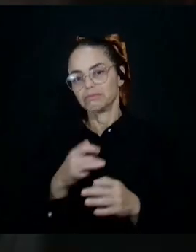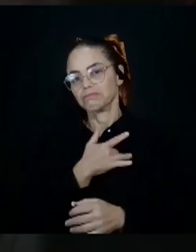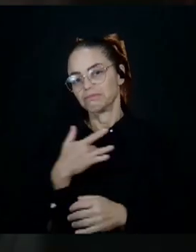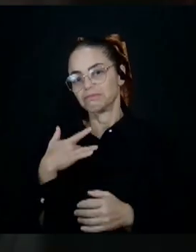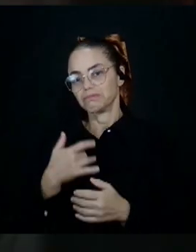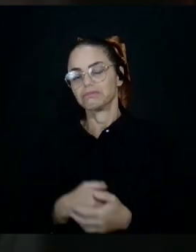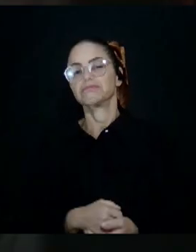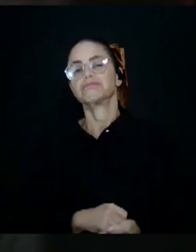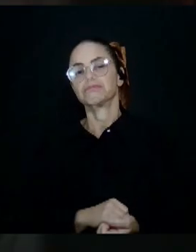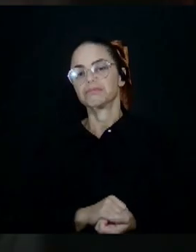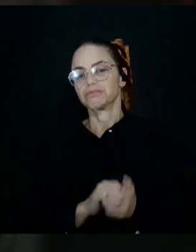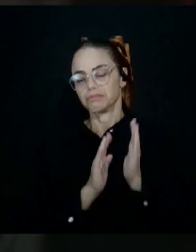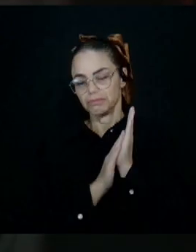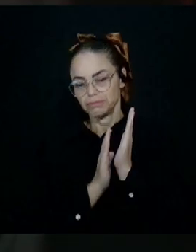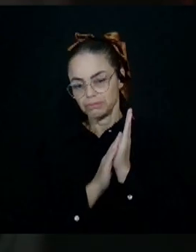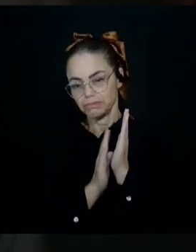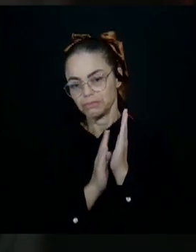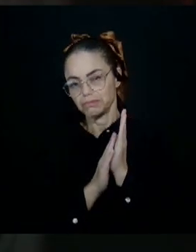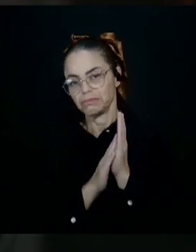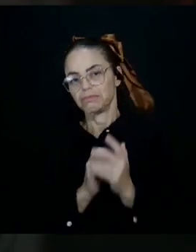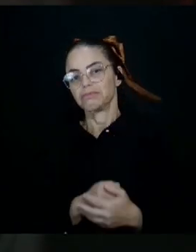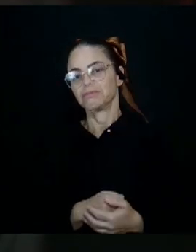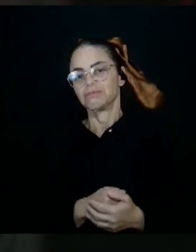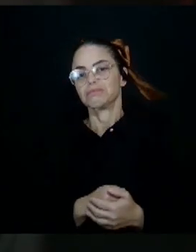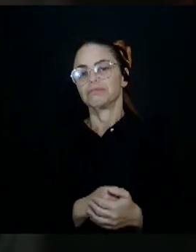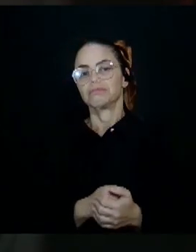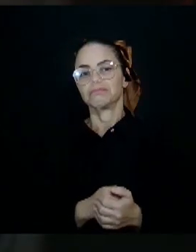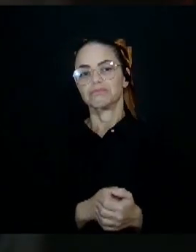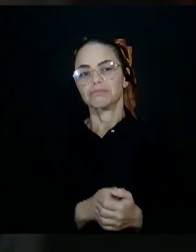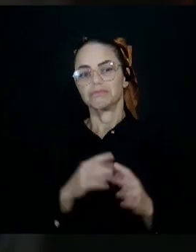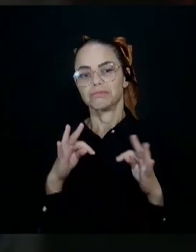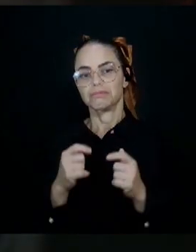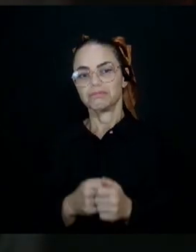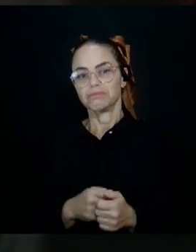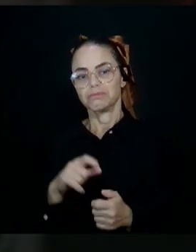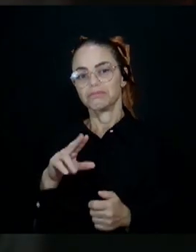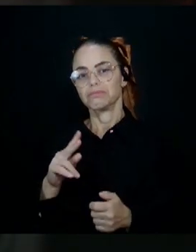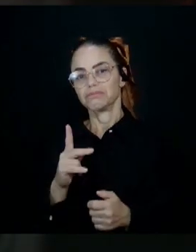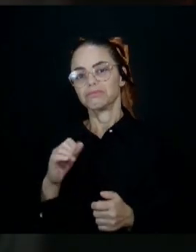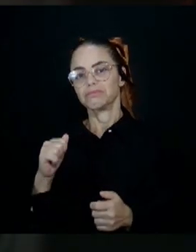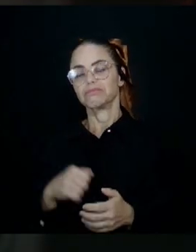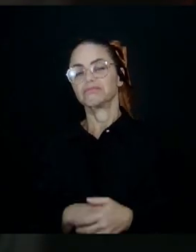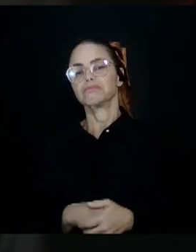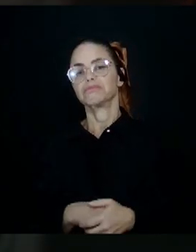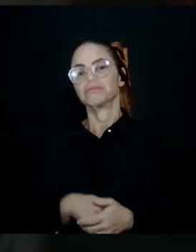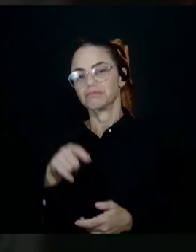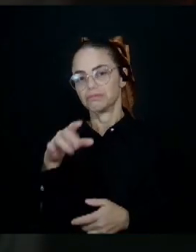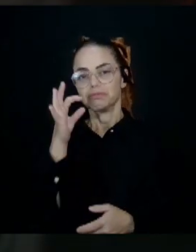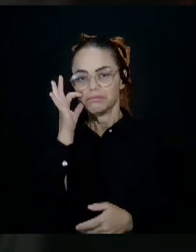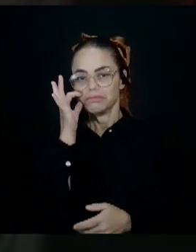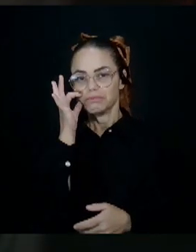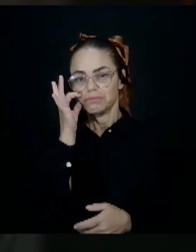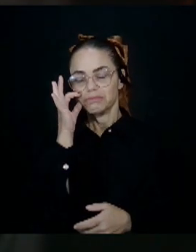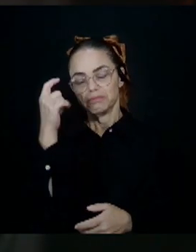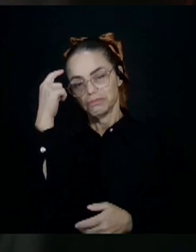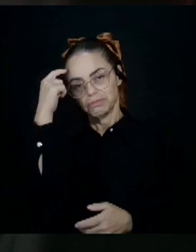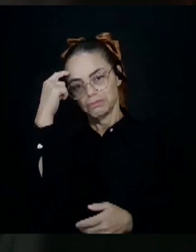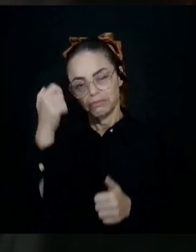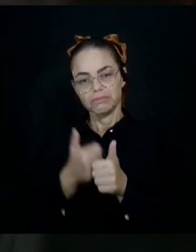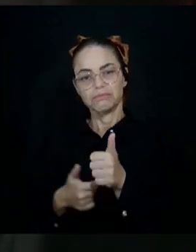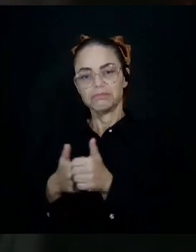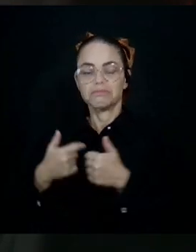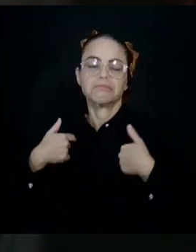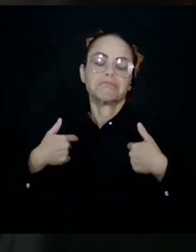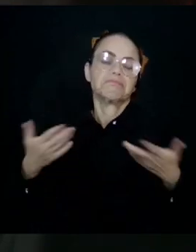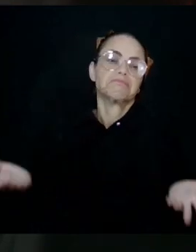Muito bem, vale a pena reforçar tudo isso que o Lute trouxe para a gente. E você que nos assiste está aí pensando, nem eu, né? Começo a romper os